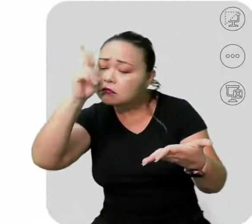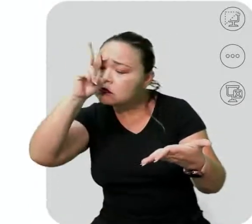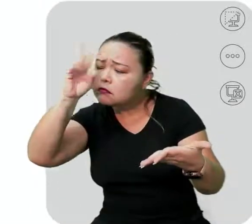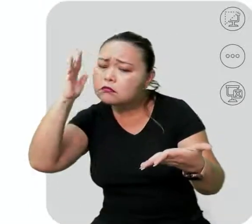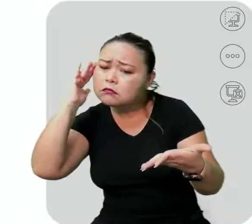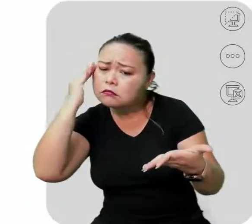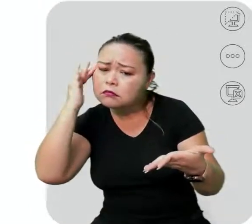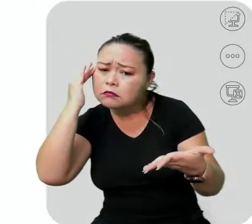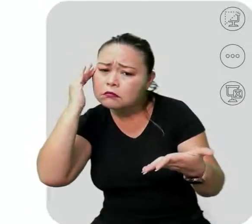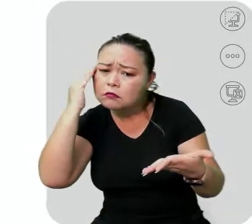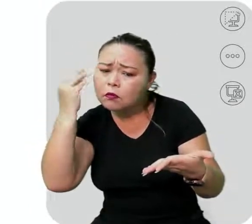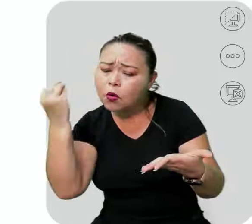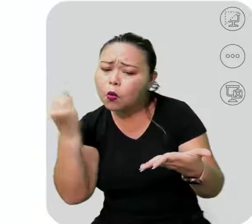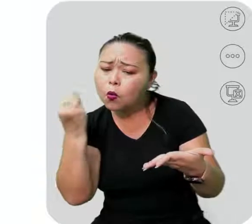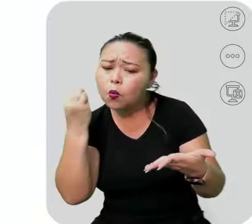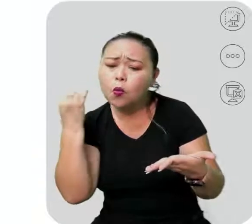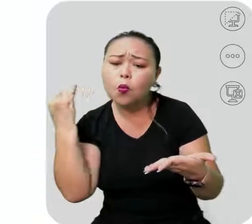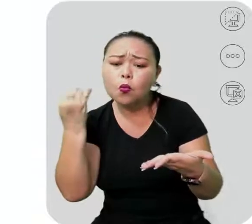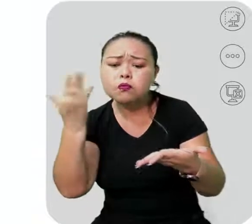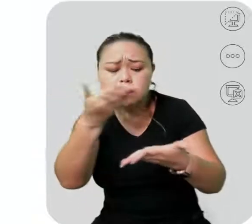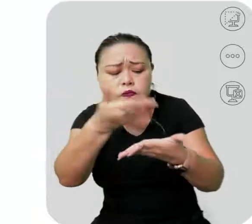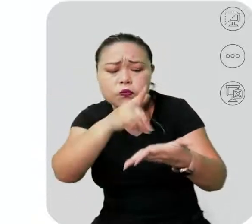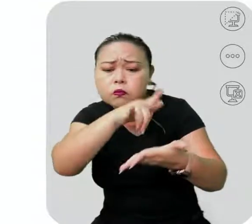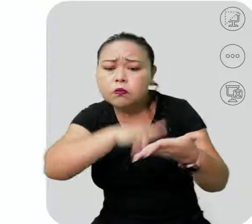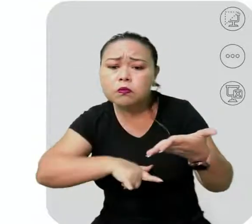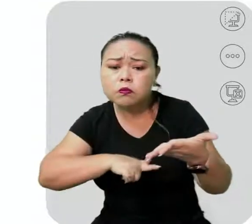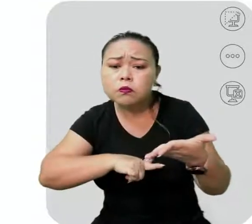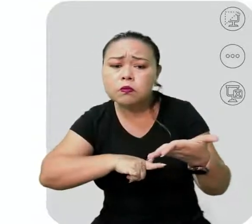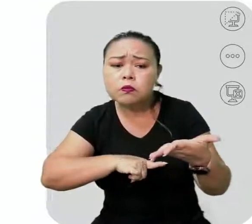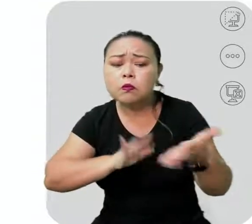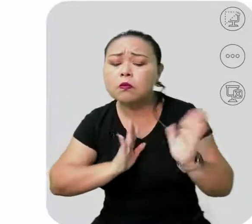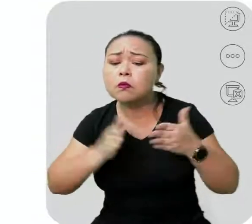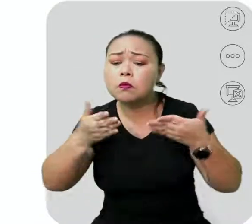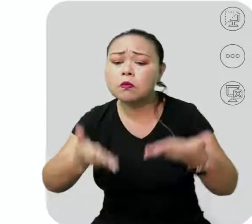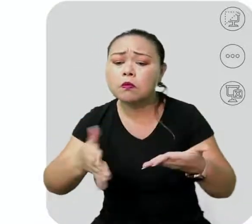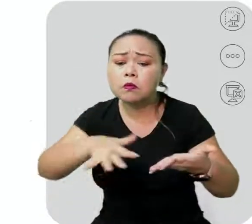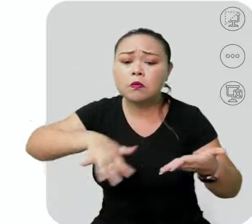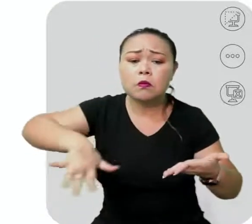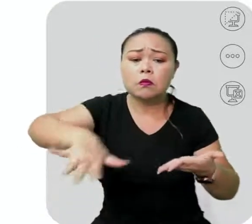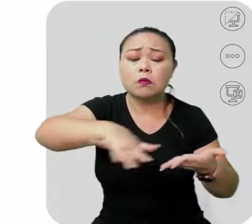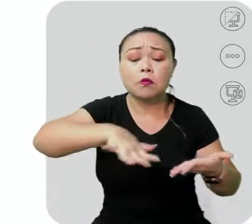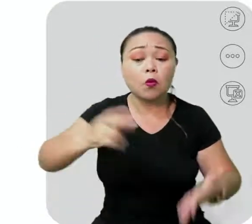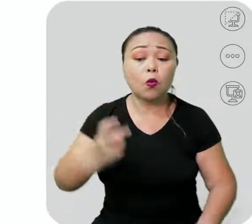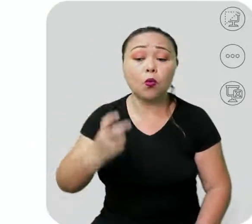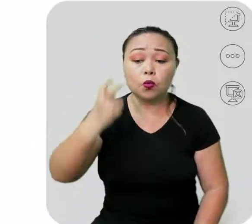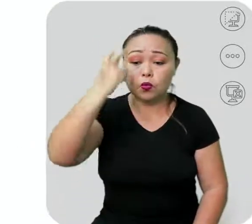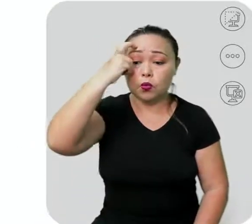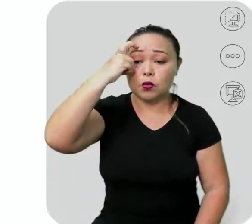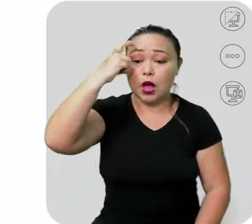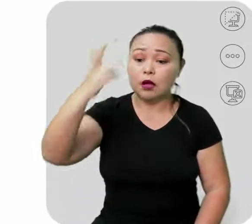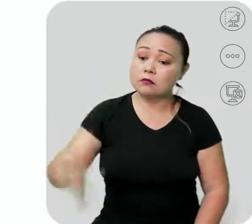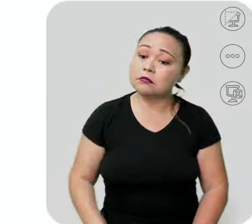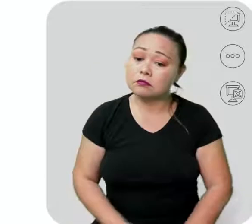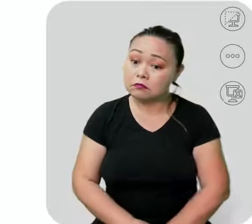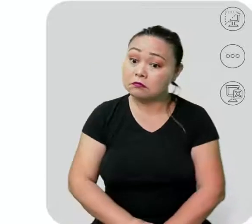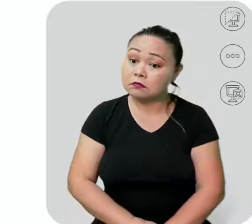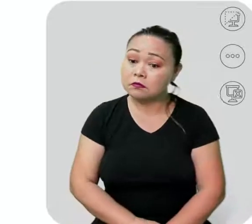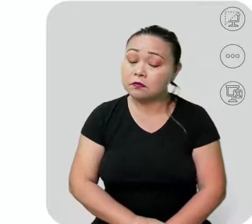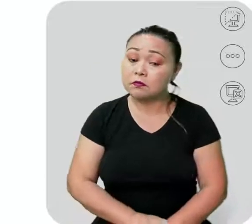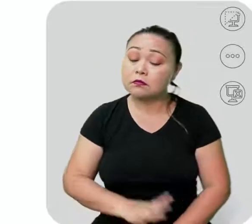historicamente Fontes documentais acerca de aspectos da cultura